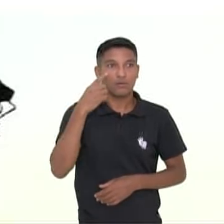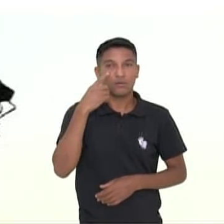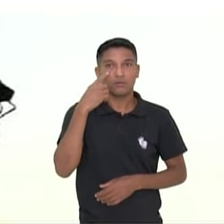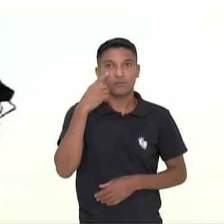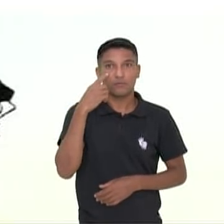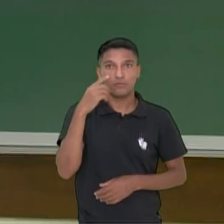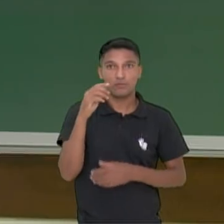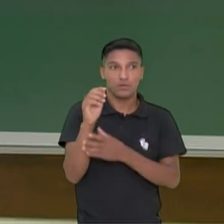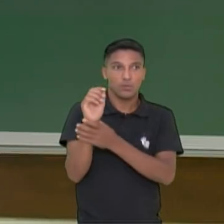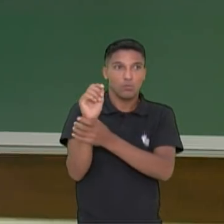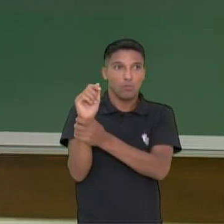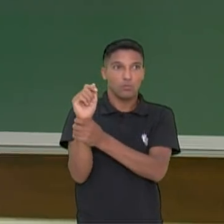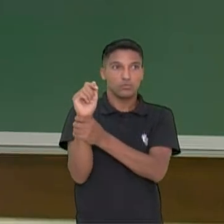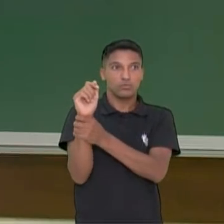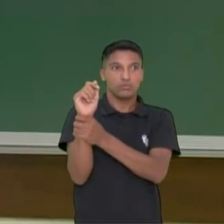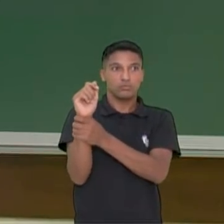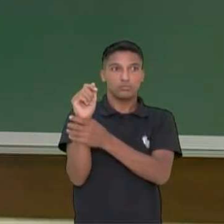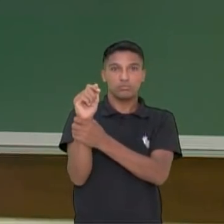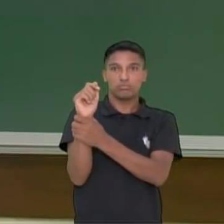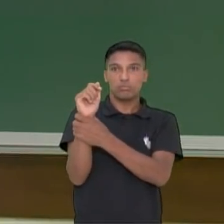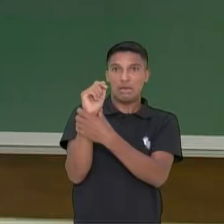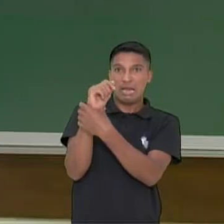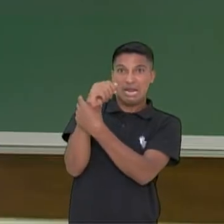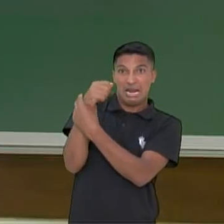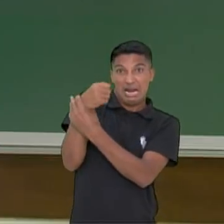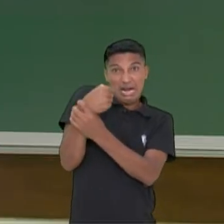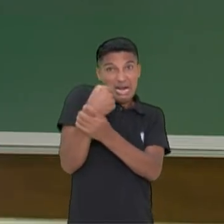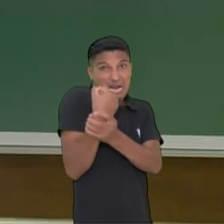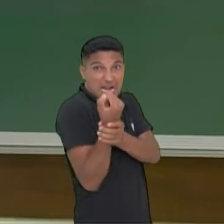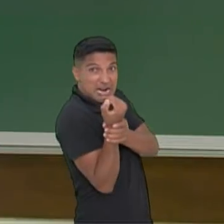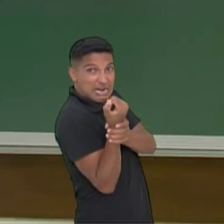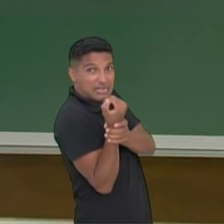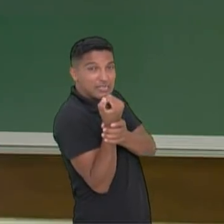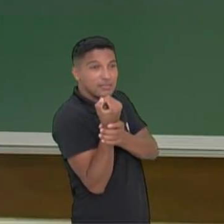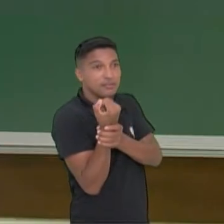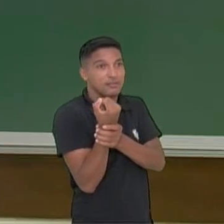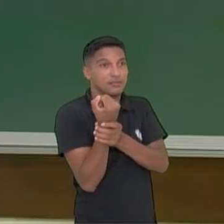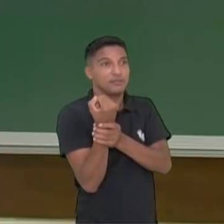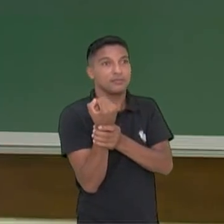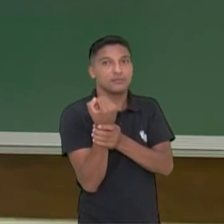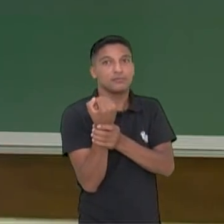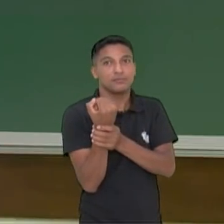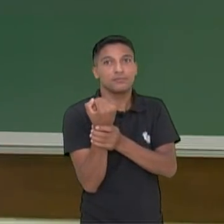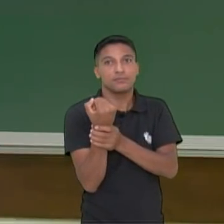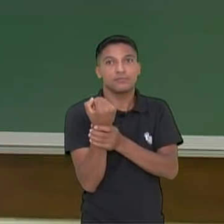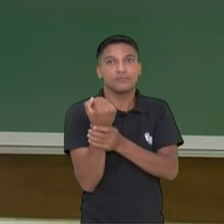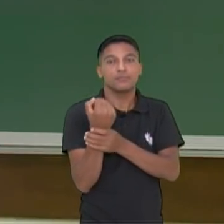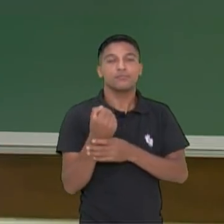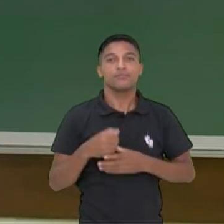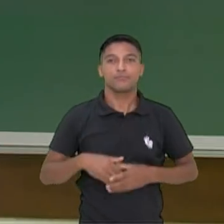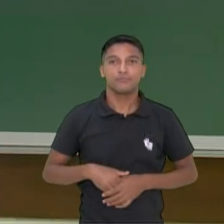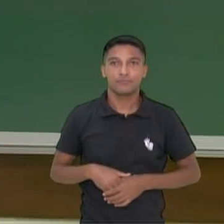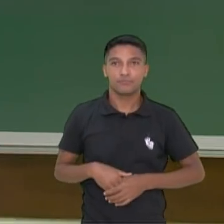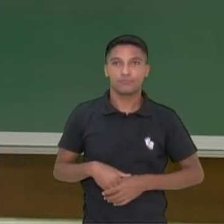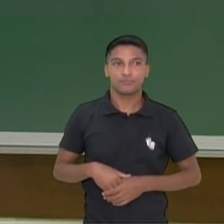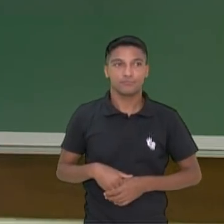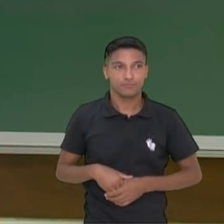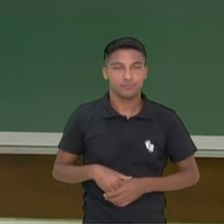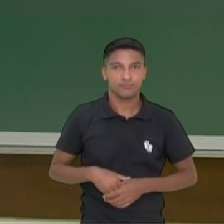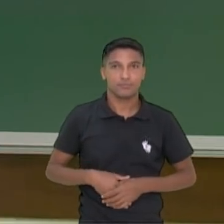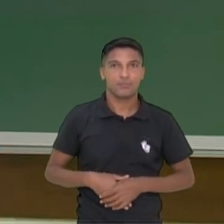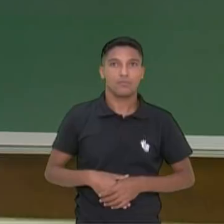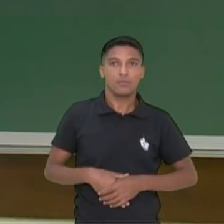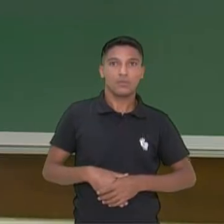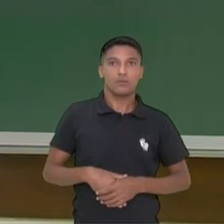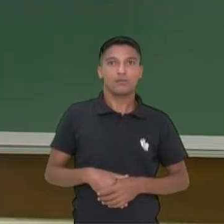pulso do meu oponente e também torcer o pulso do oponente de forma que ele não consegue movimentar mais, né? Esse pulso